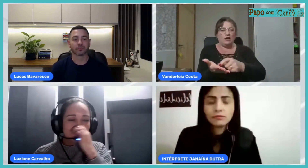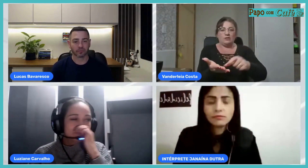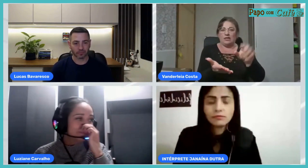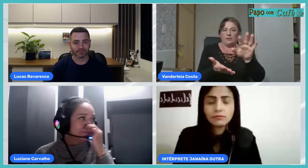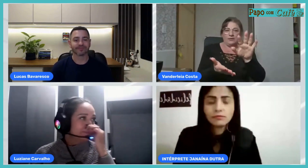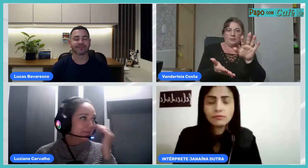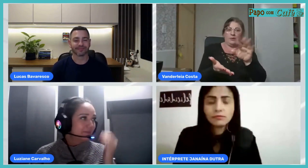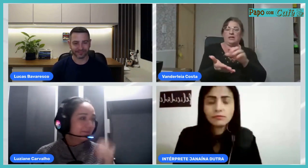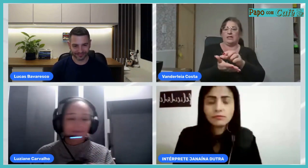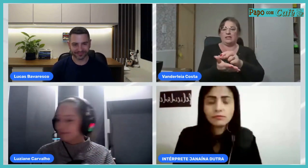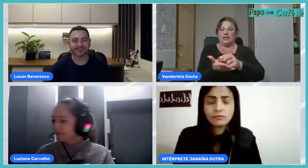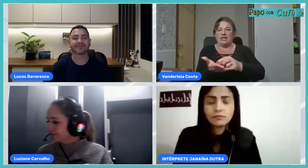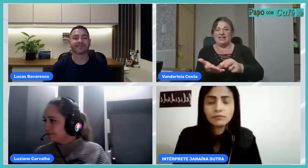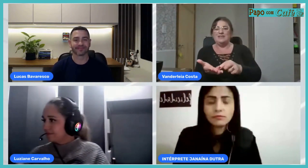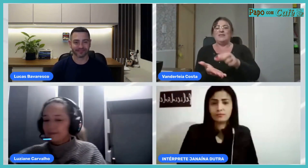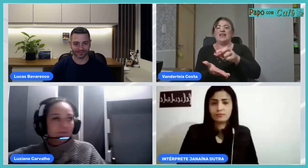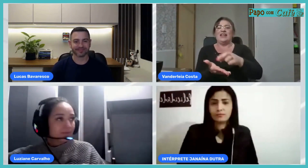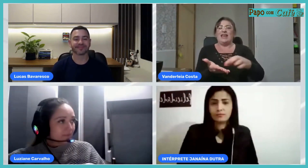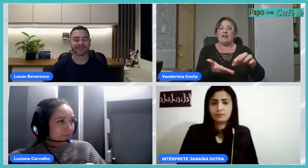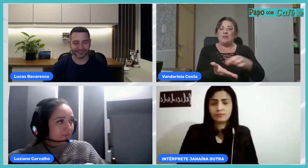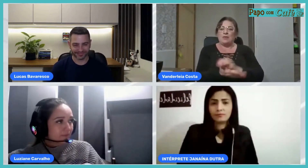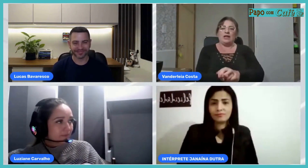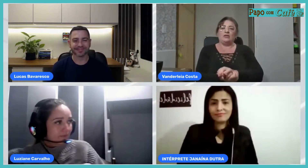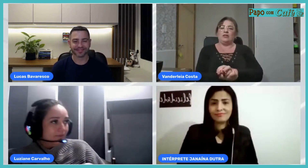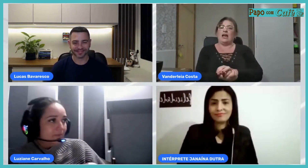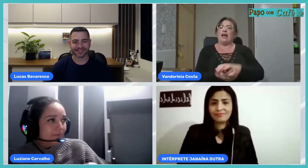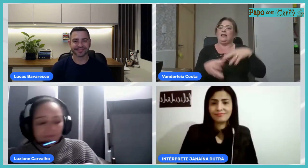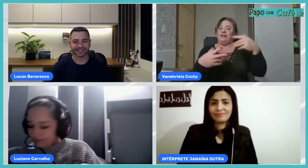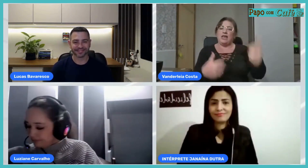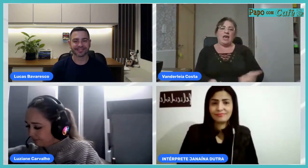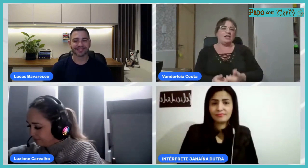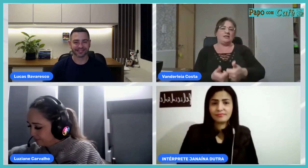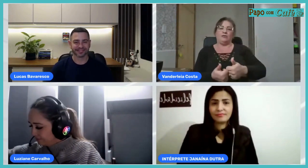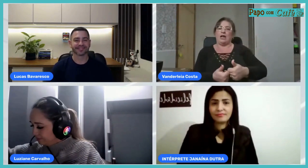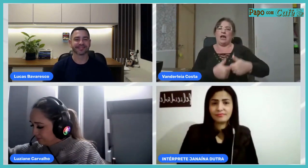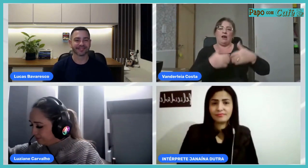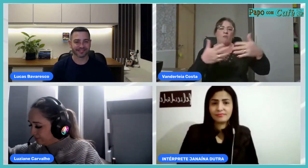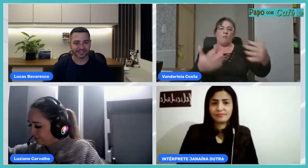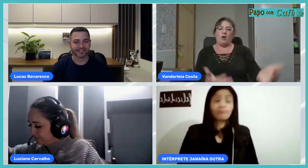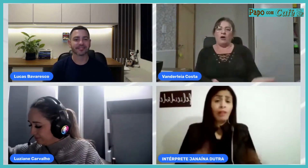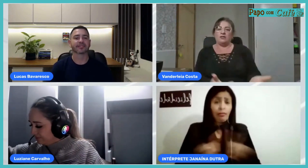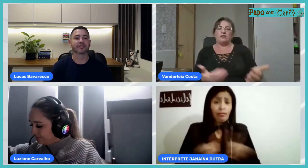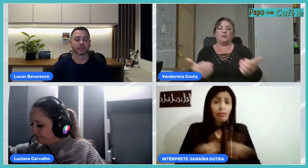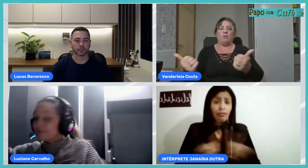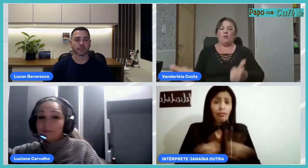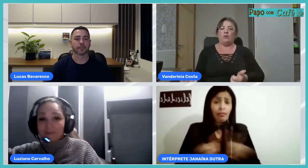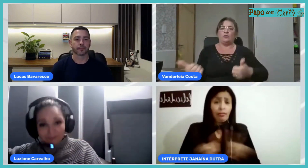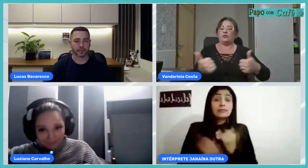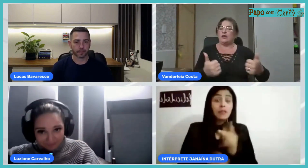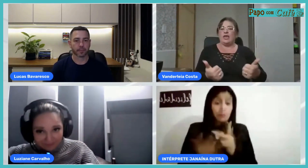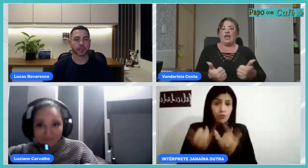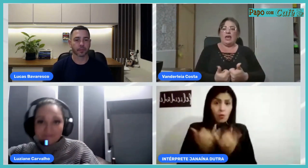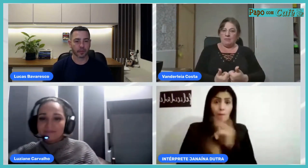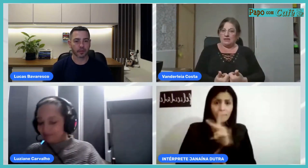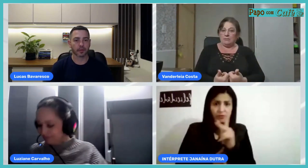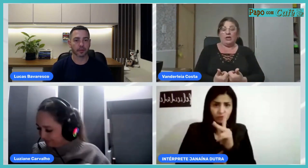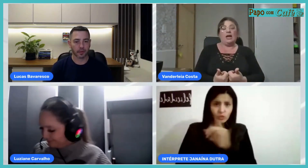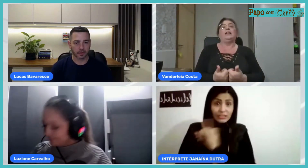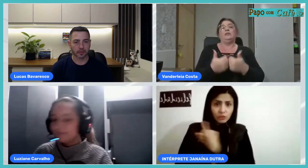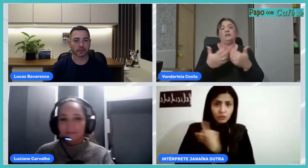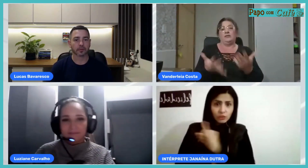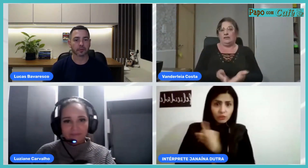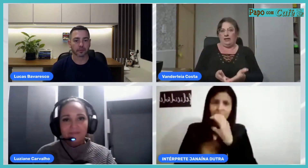Hot Wheels, aí vão fazer propaganda ali, né, para ajudar. Desce do carro, mostra os pontos. É